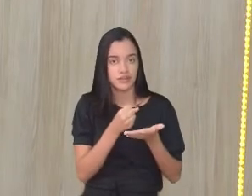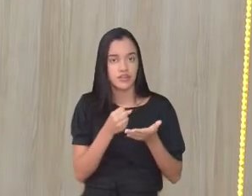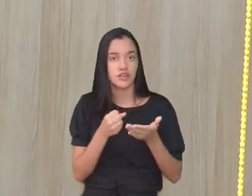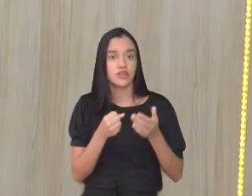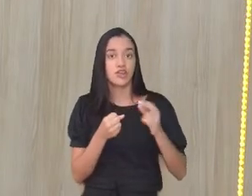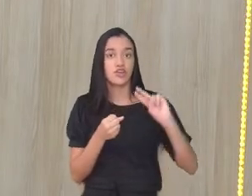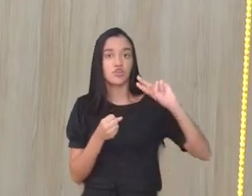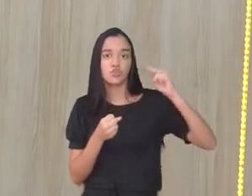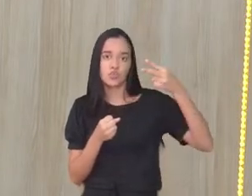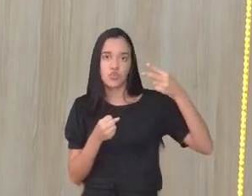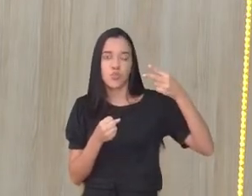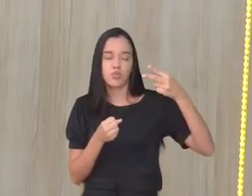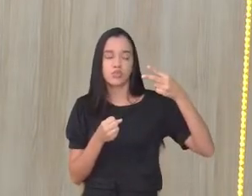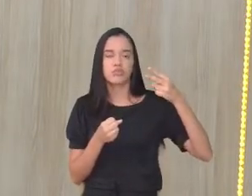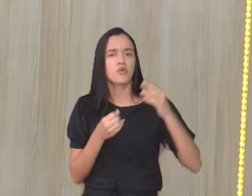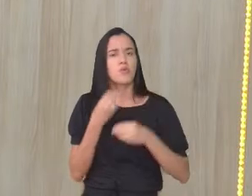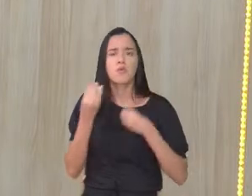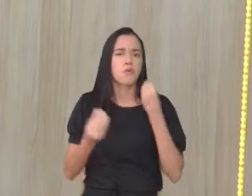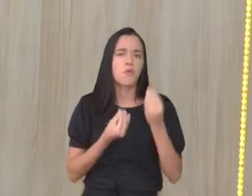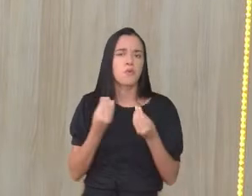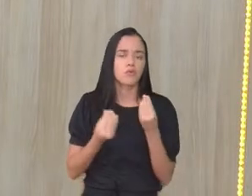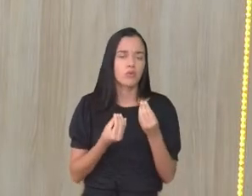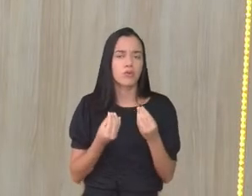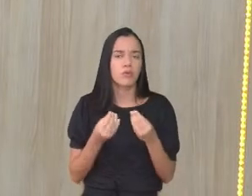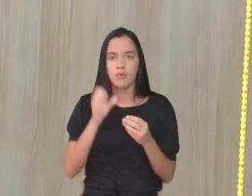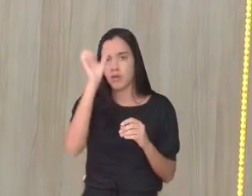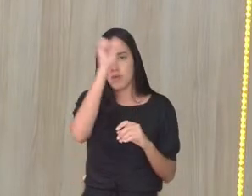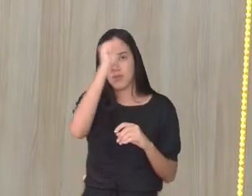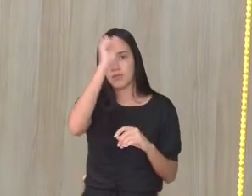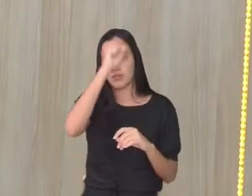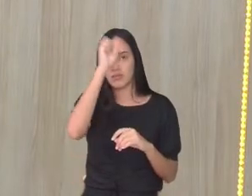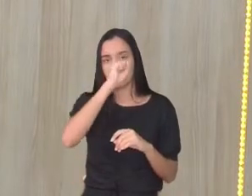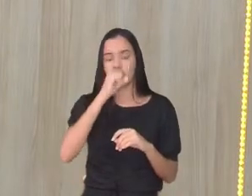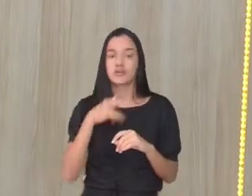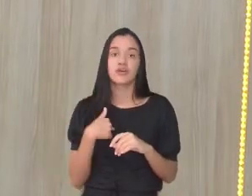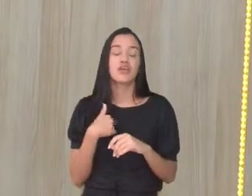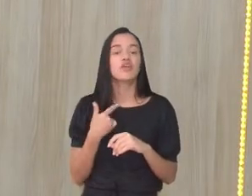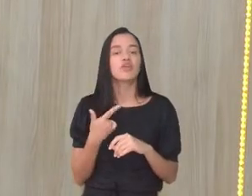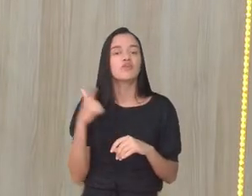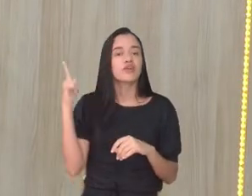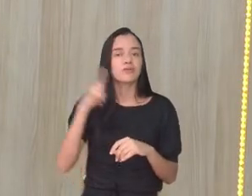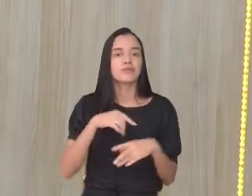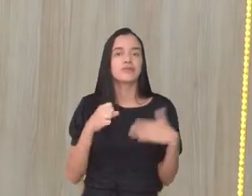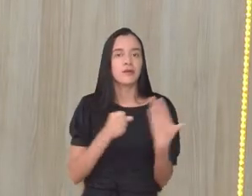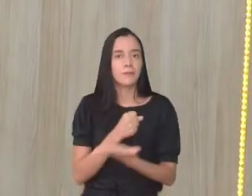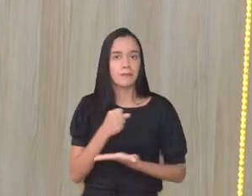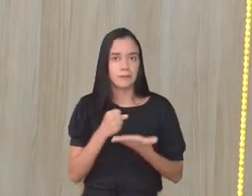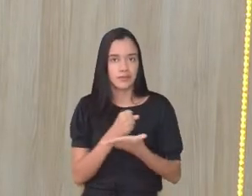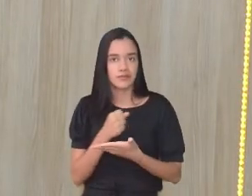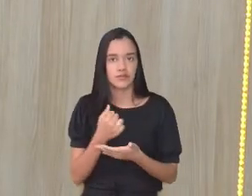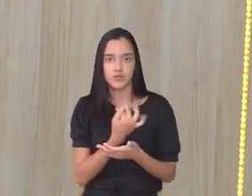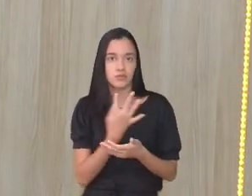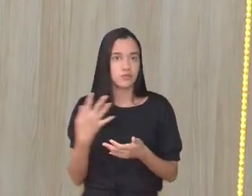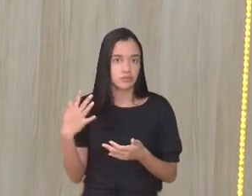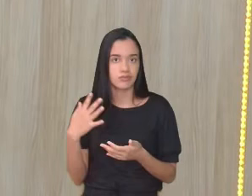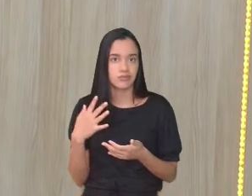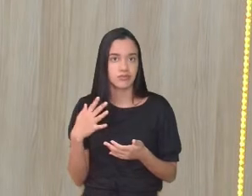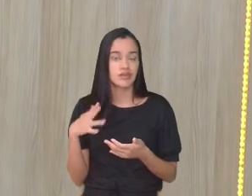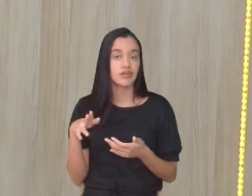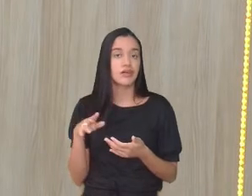o expoente. Como é que eu aplico a definição de potenciação? Eu vou repetir a base quantas vezes for